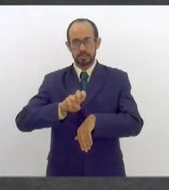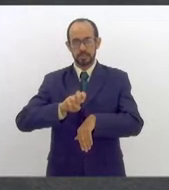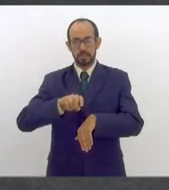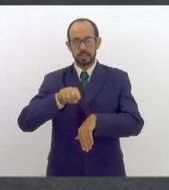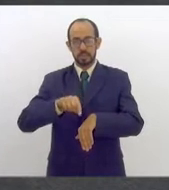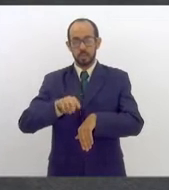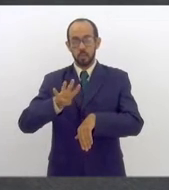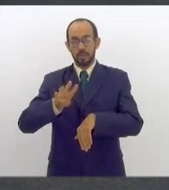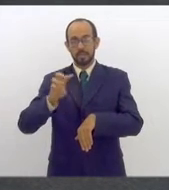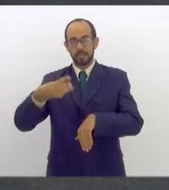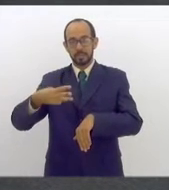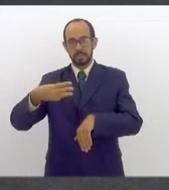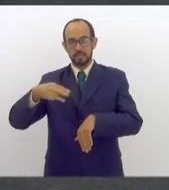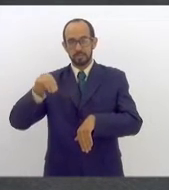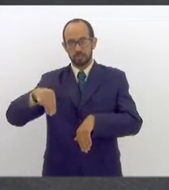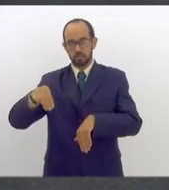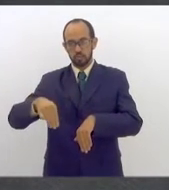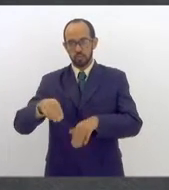15h43, encerrou-se às